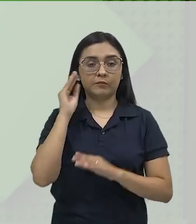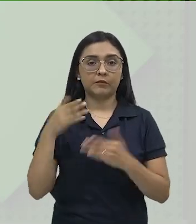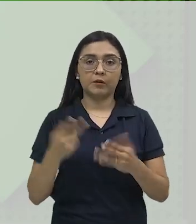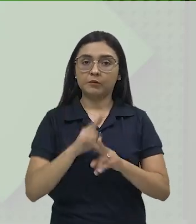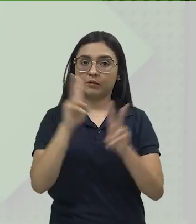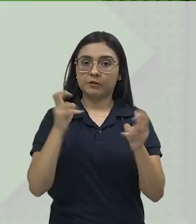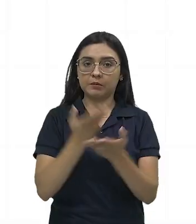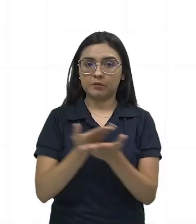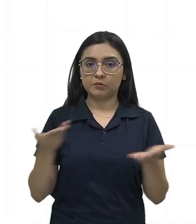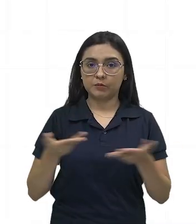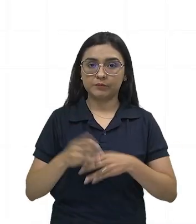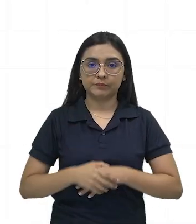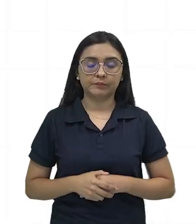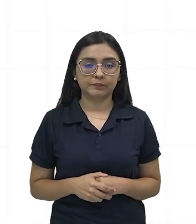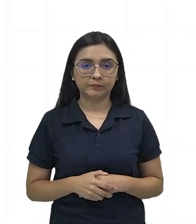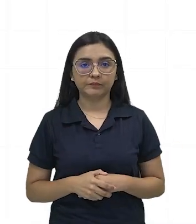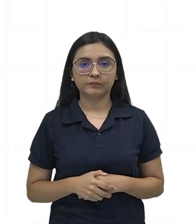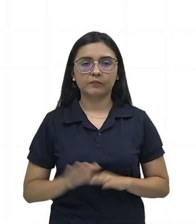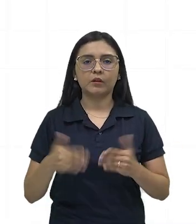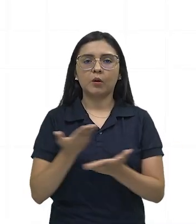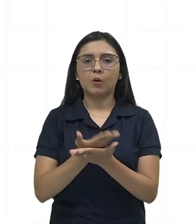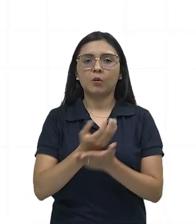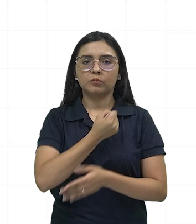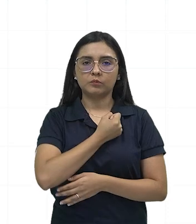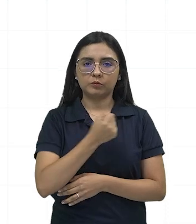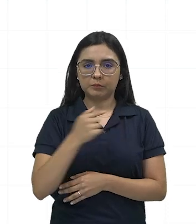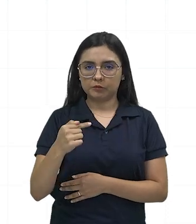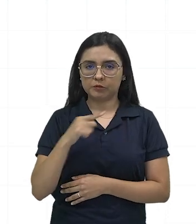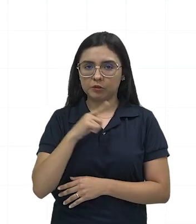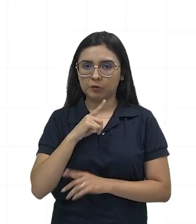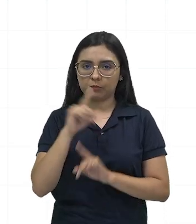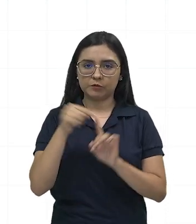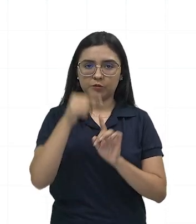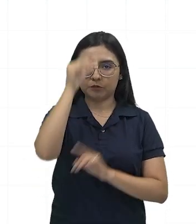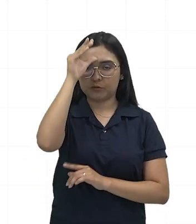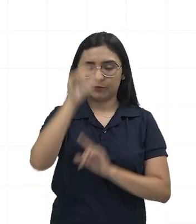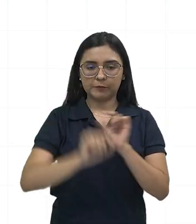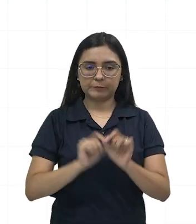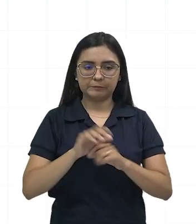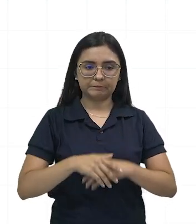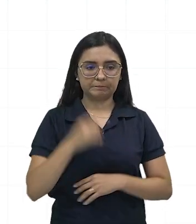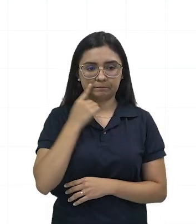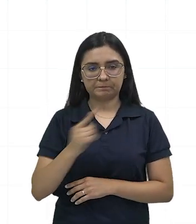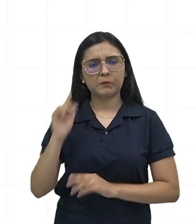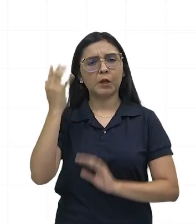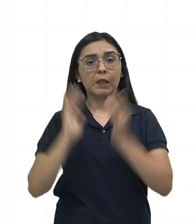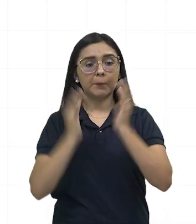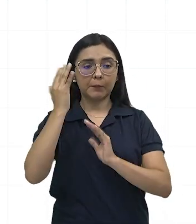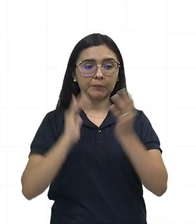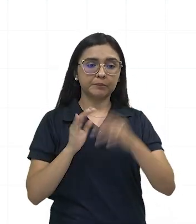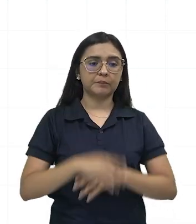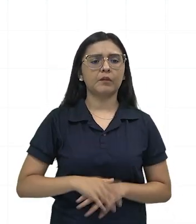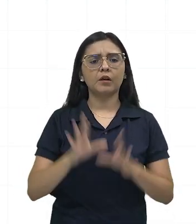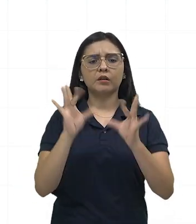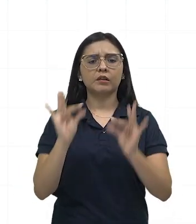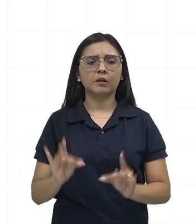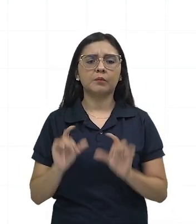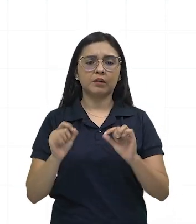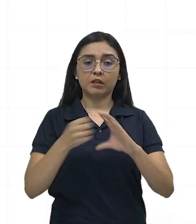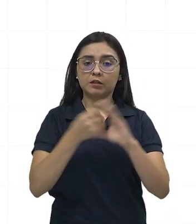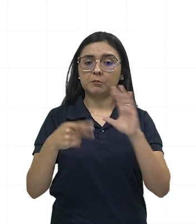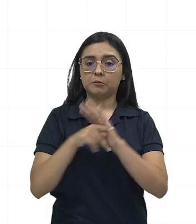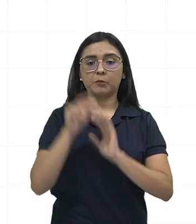nossa aula. A nossa aula de número 7 tem por objeto de conhecimento o clima e no